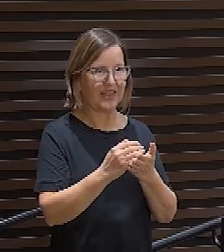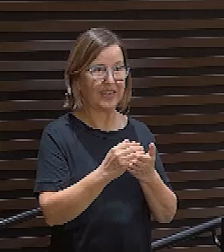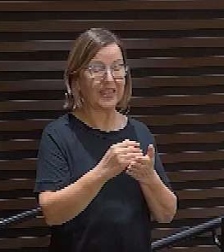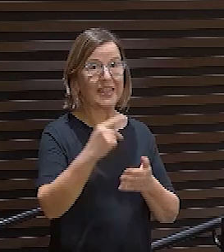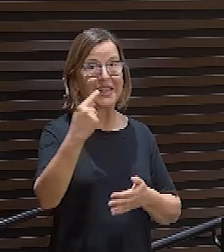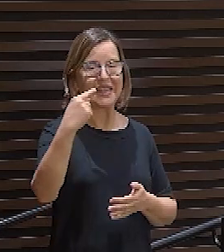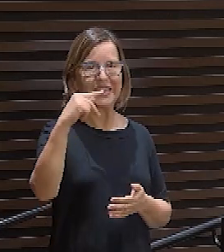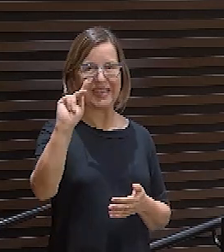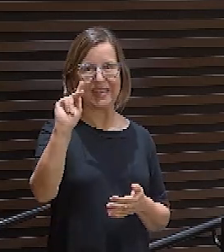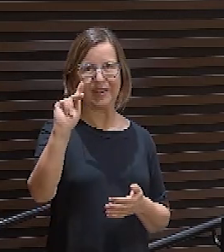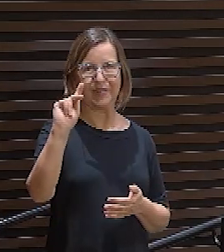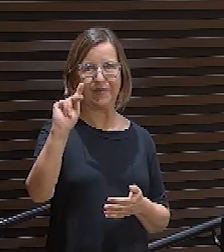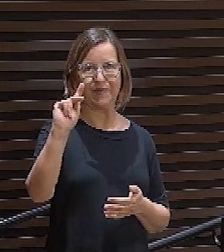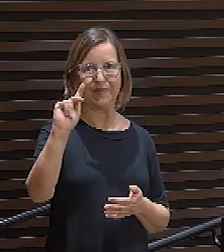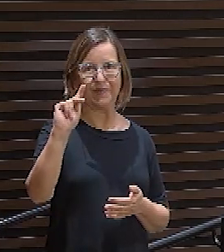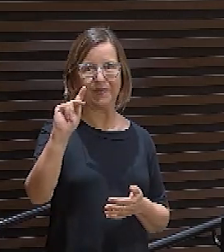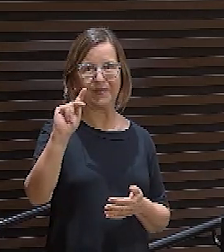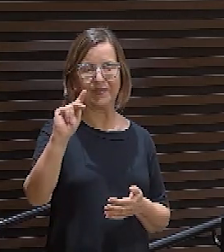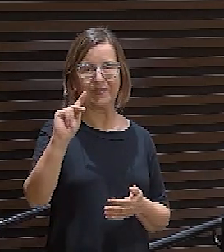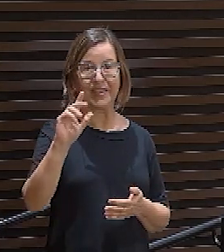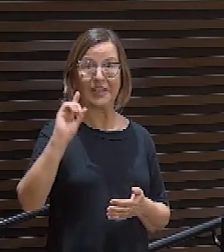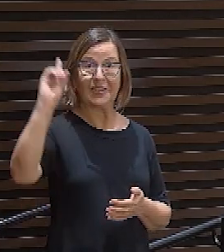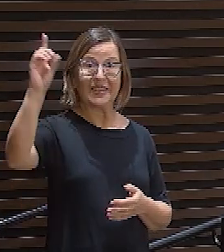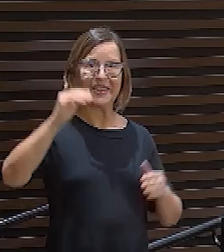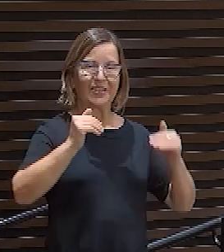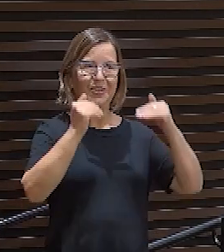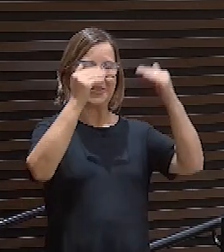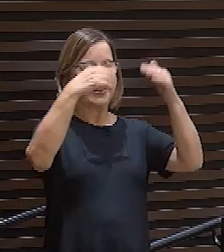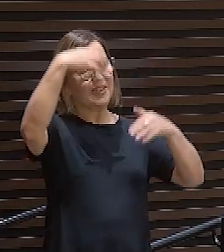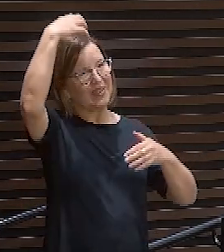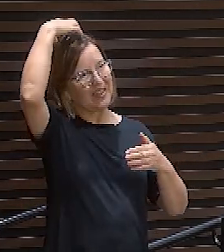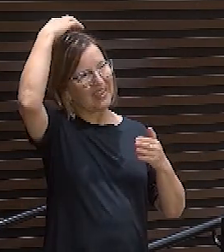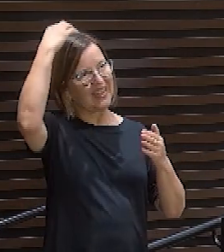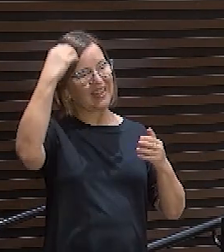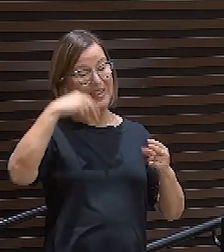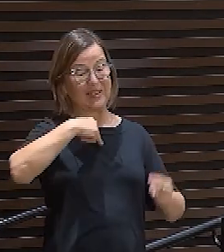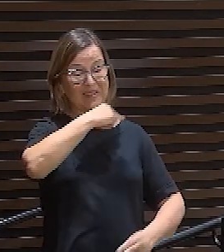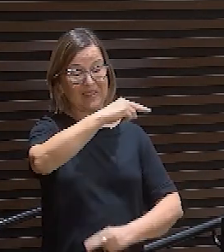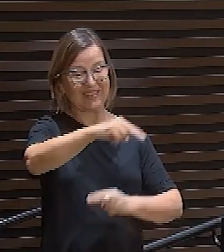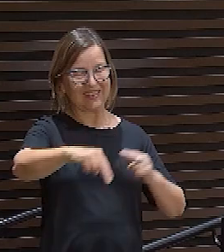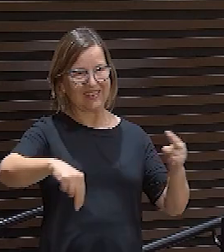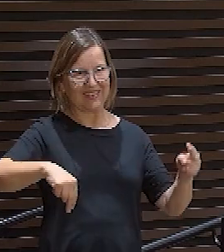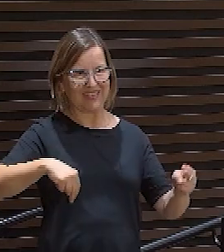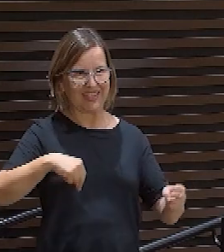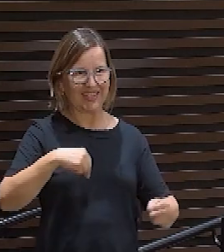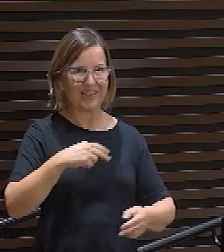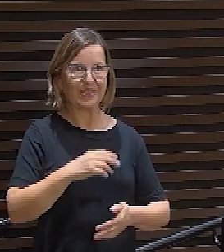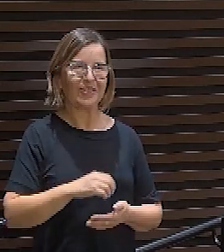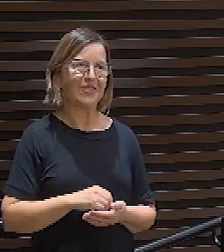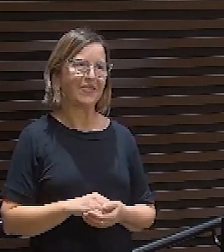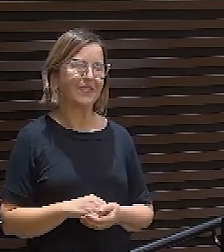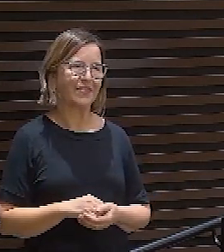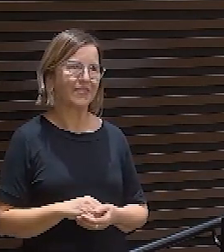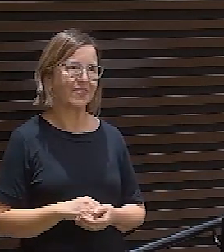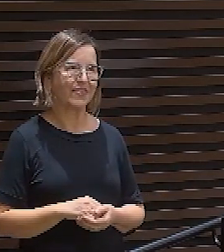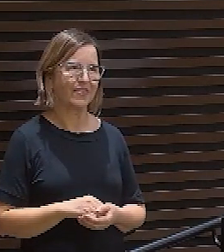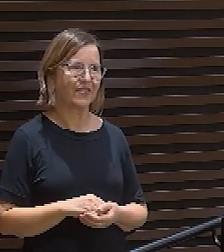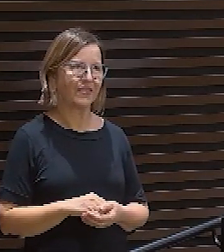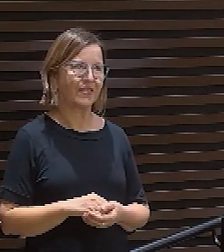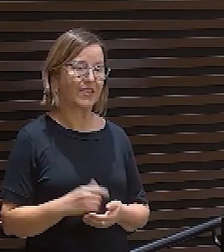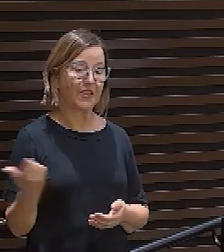O Deus, o soberano, o Rei do universo, ele desceu à